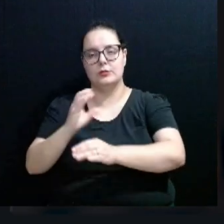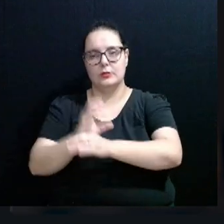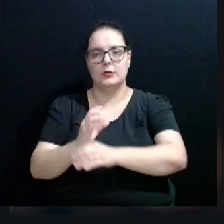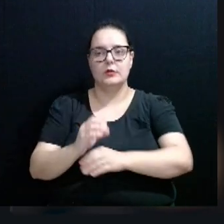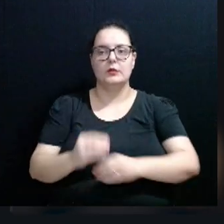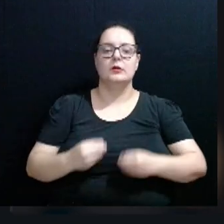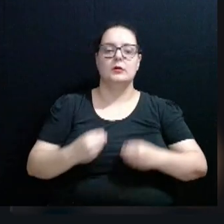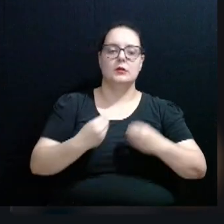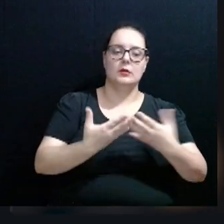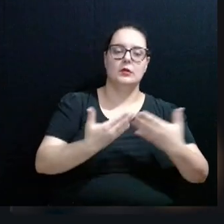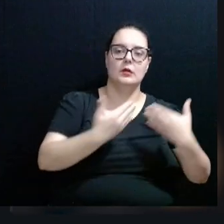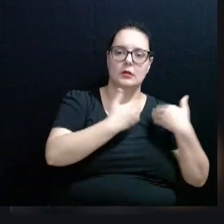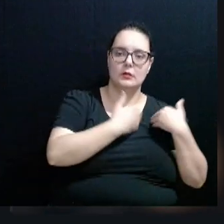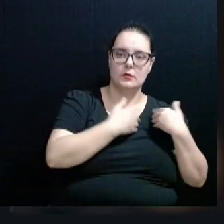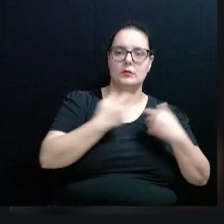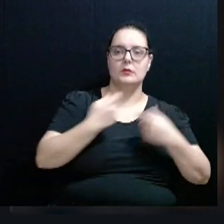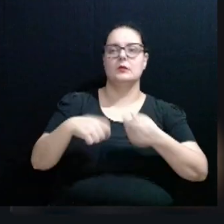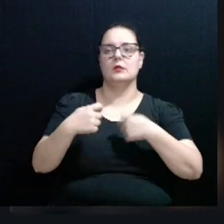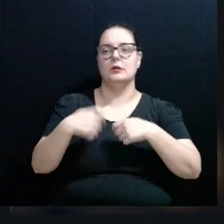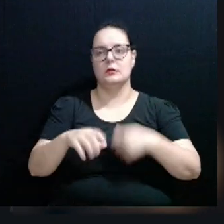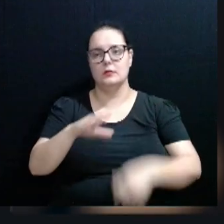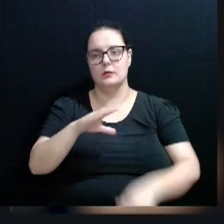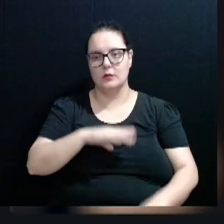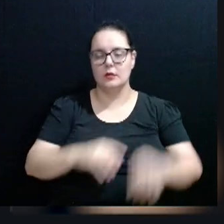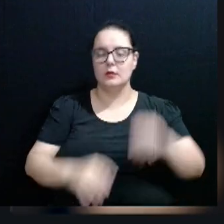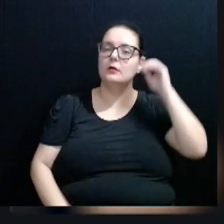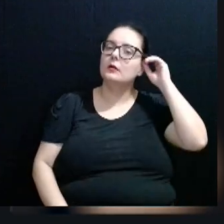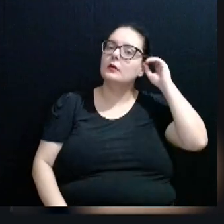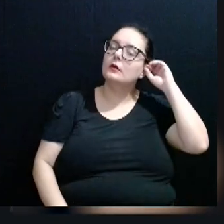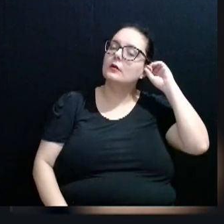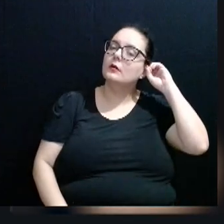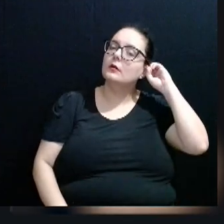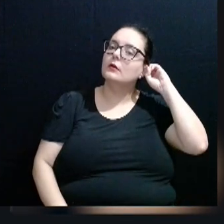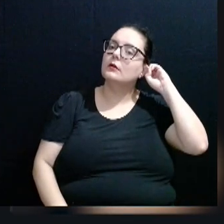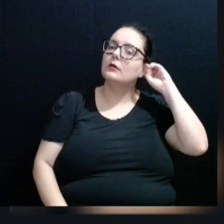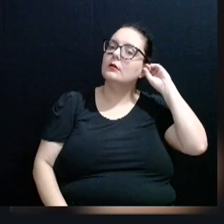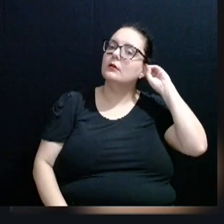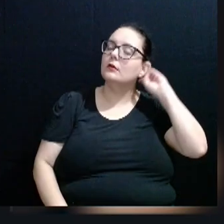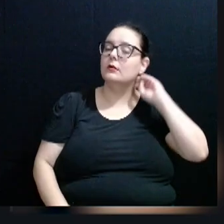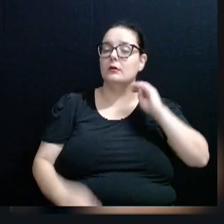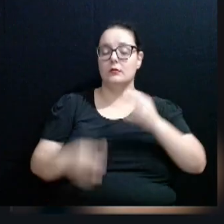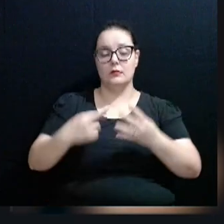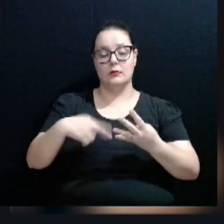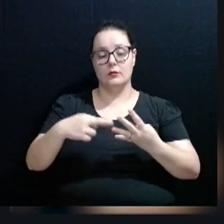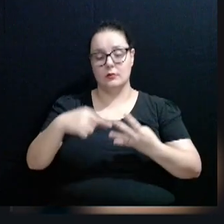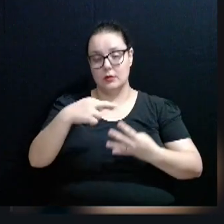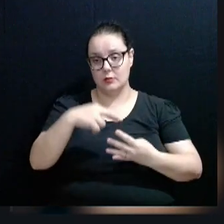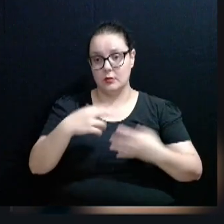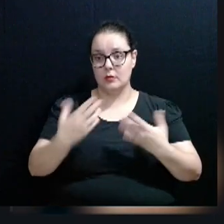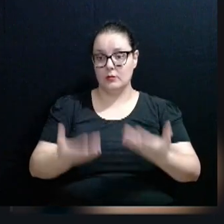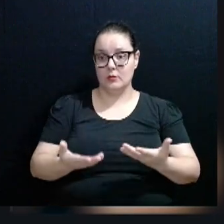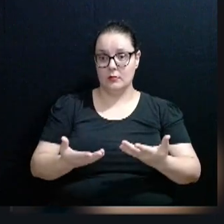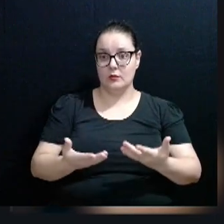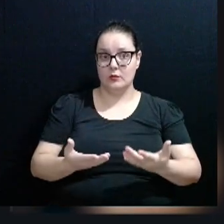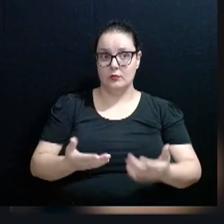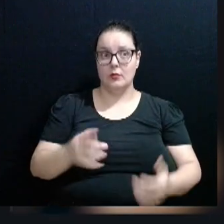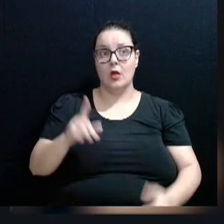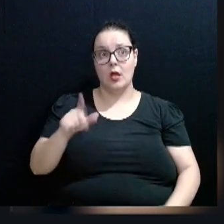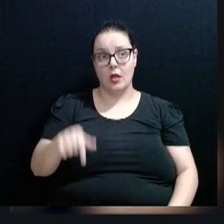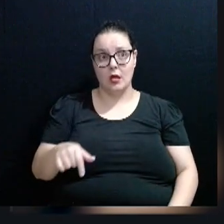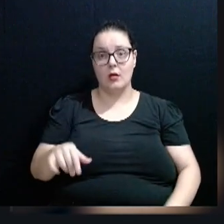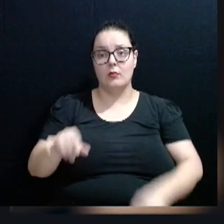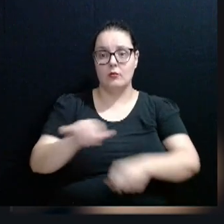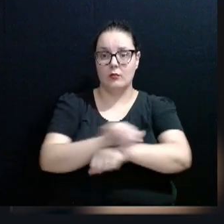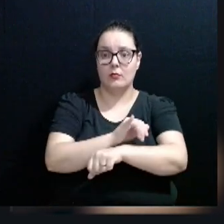a administração municipal, né? E aí o ecoponto, né, ele é um instrumento, ele é